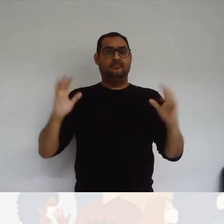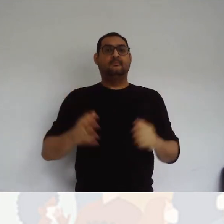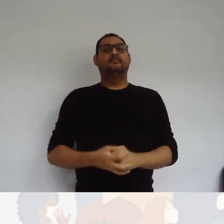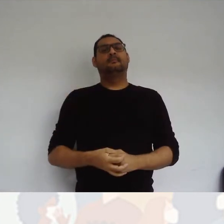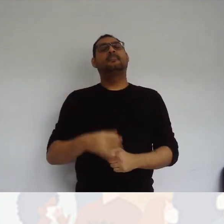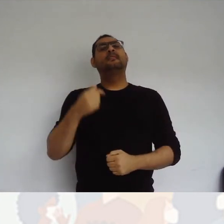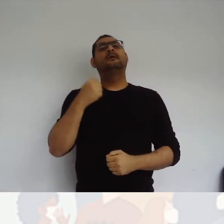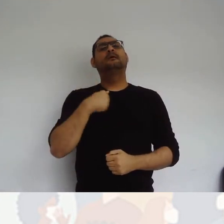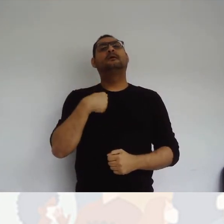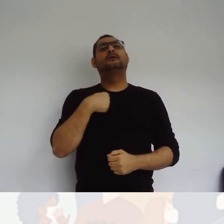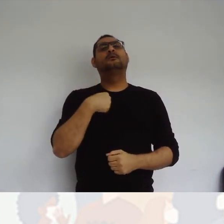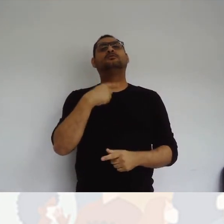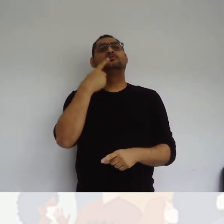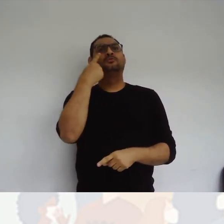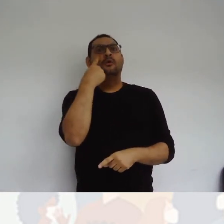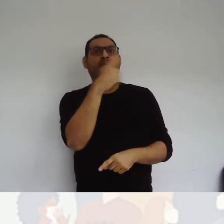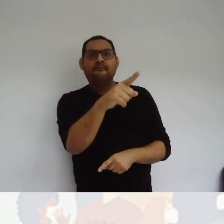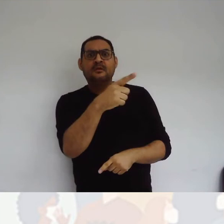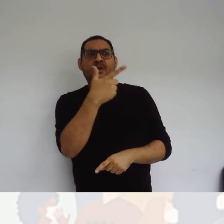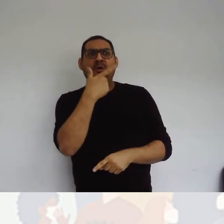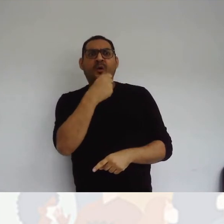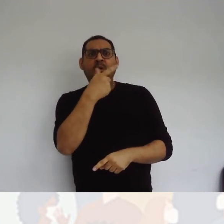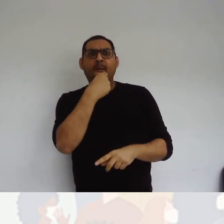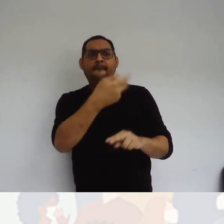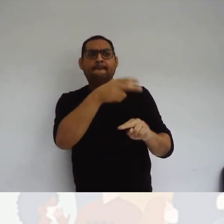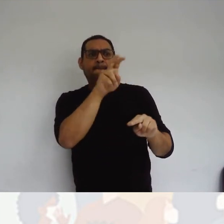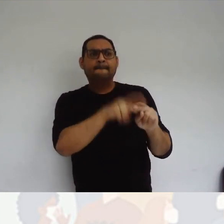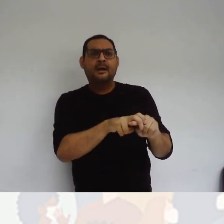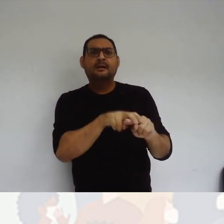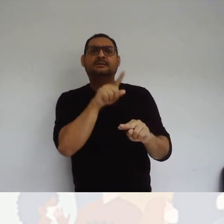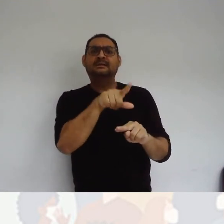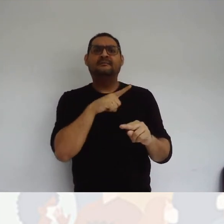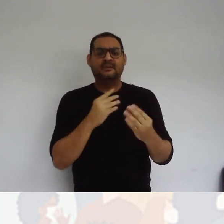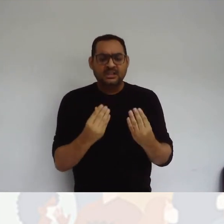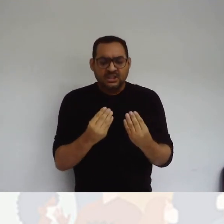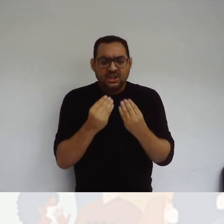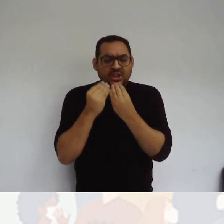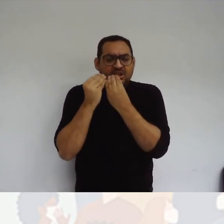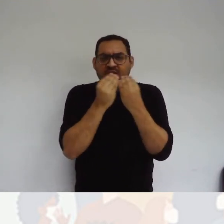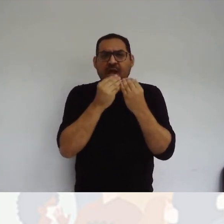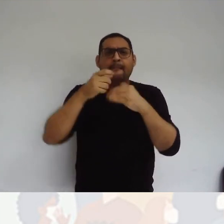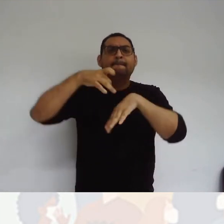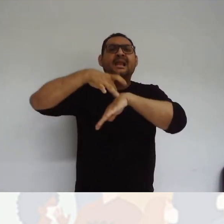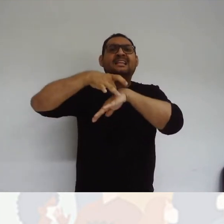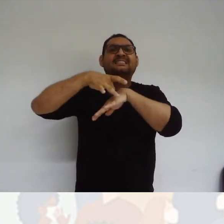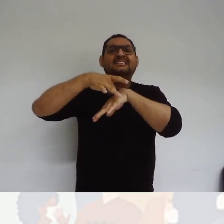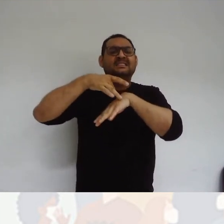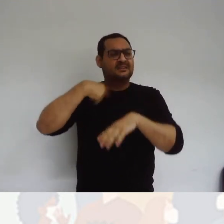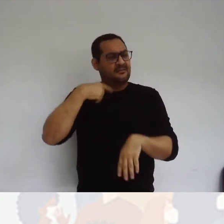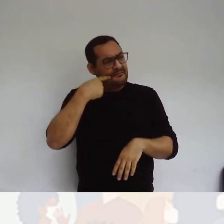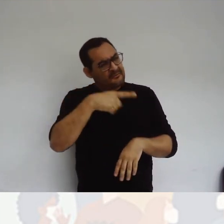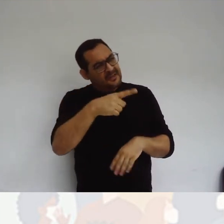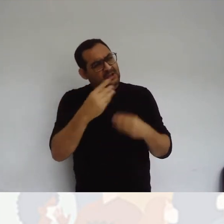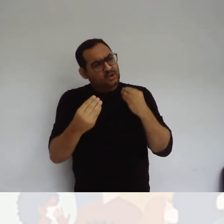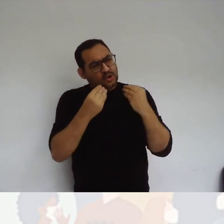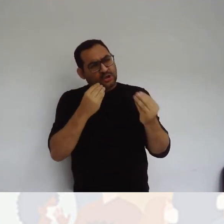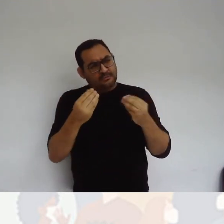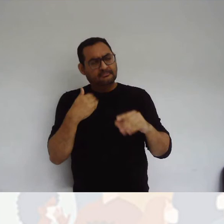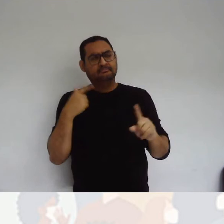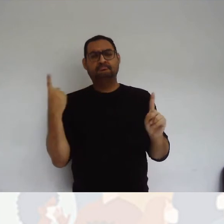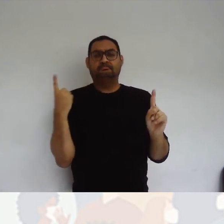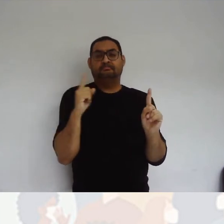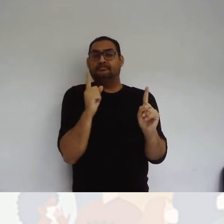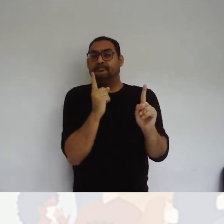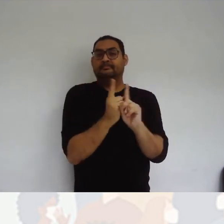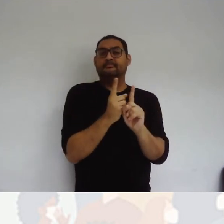Eu simplesmente vi esse cara sentado, comendo melancia, fazendo um piquenique, e cheguei perto e